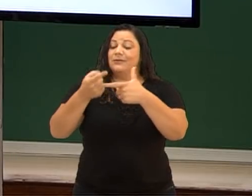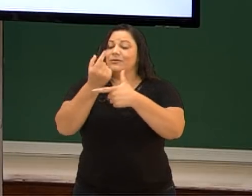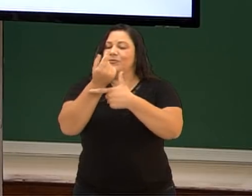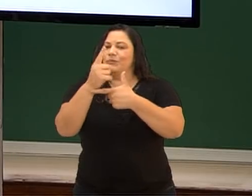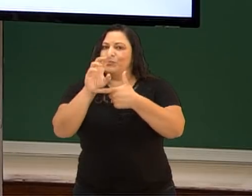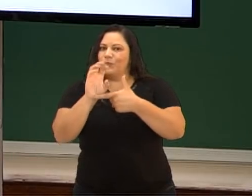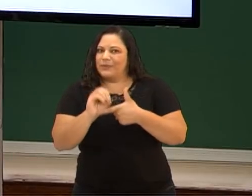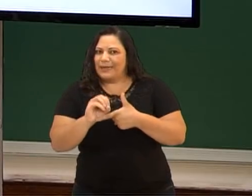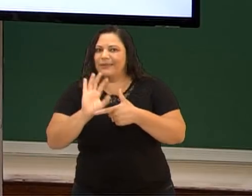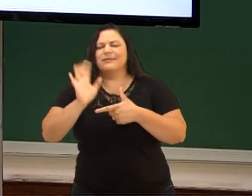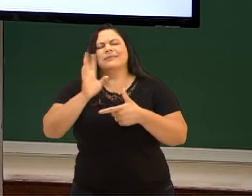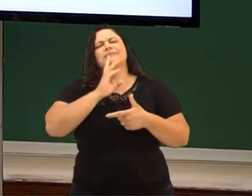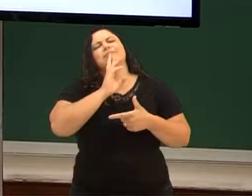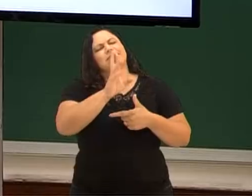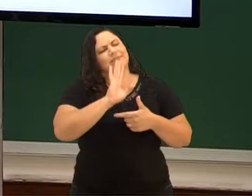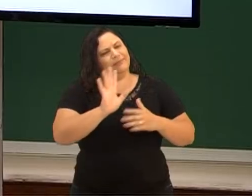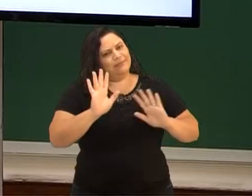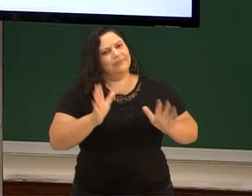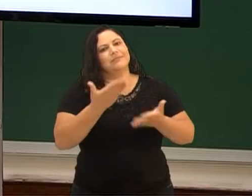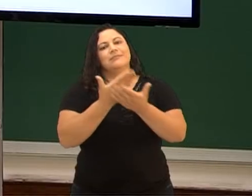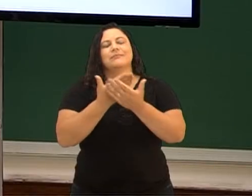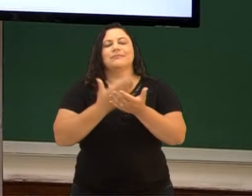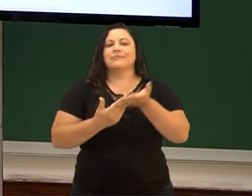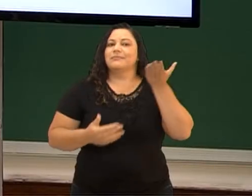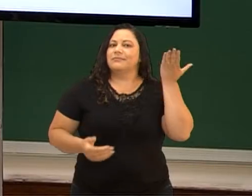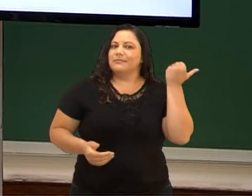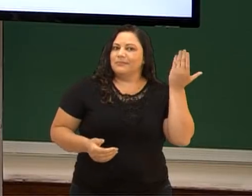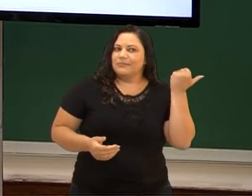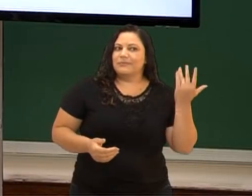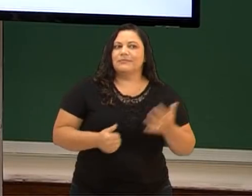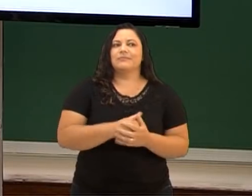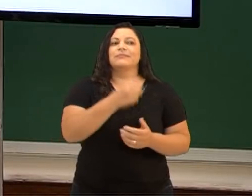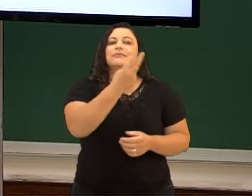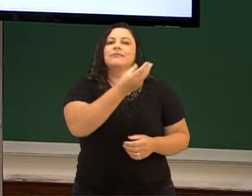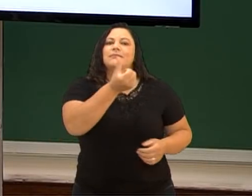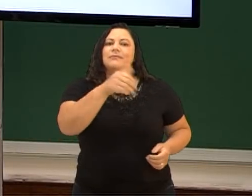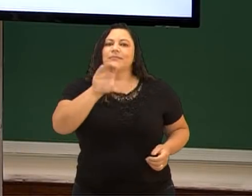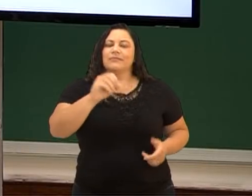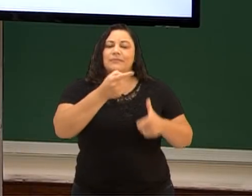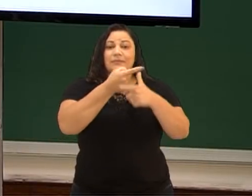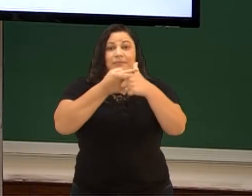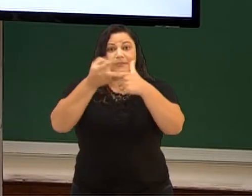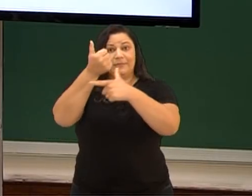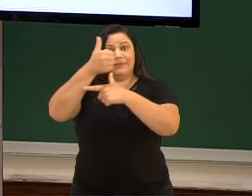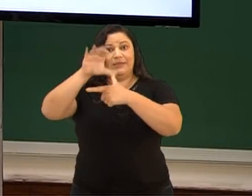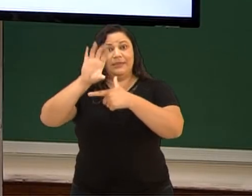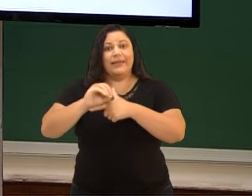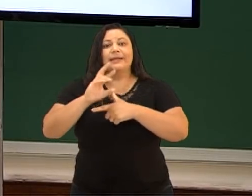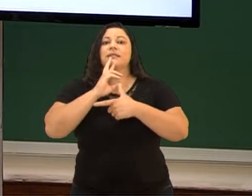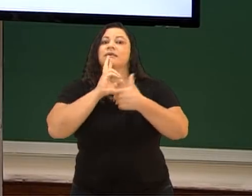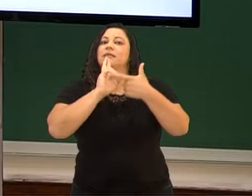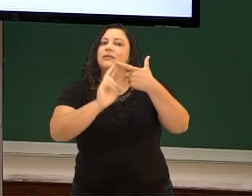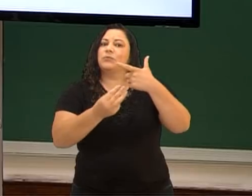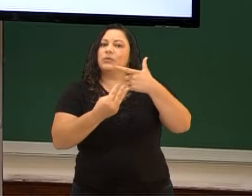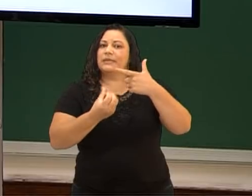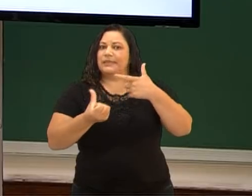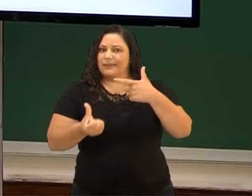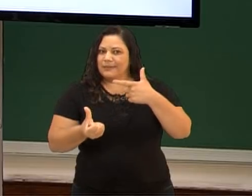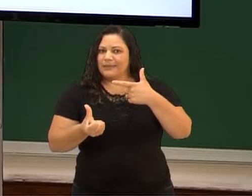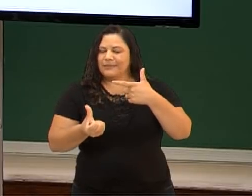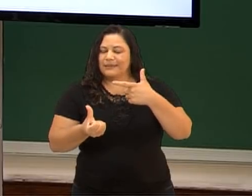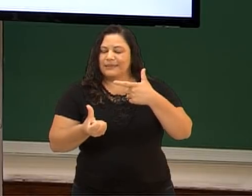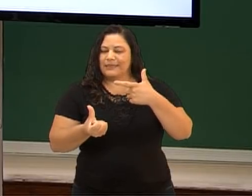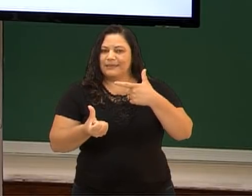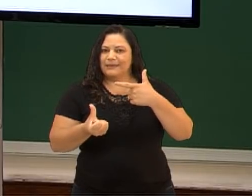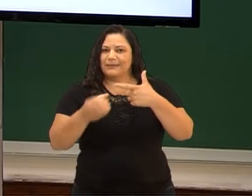já resolveram na nossa aula anterior. Então, 360 divididos por 10, vocês já sabem que é o quê? 36 graus,